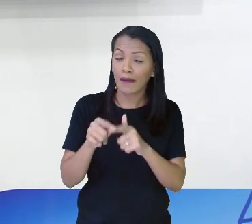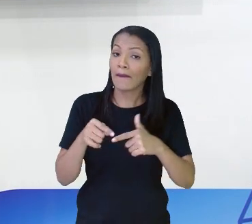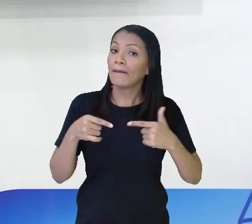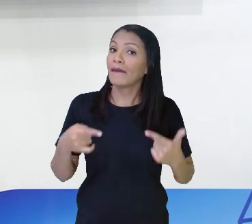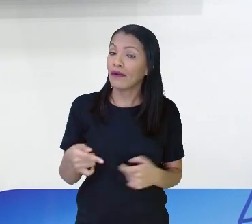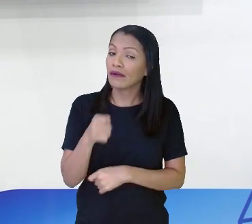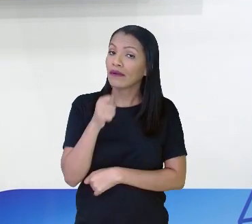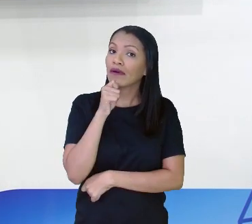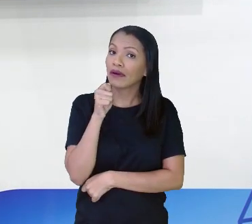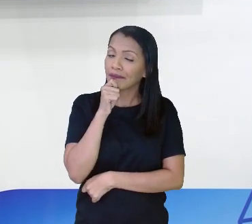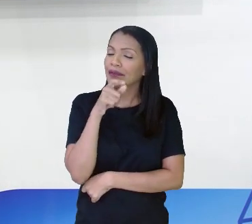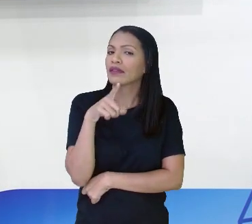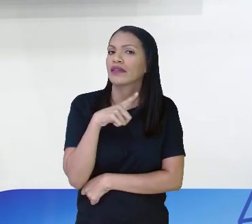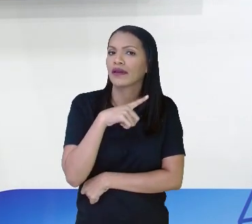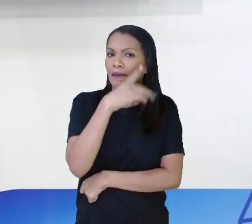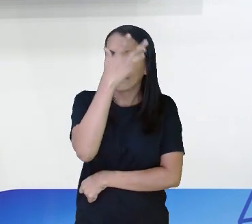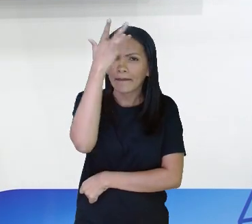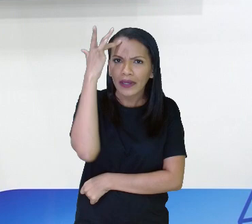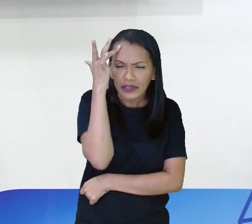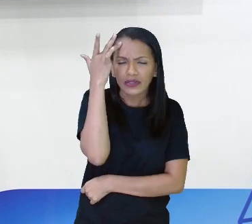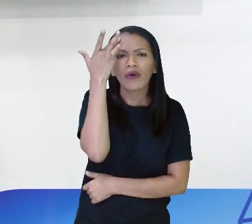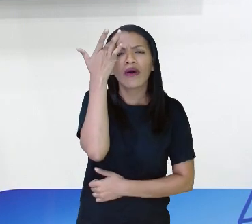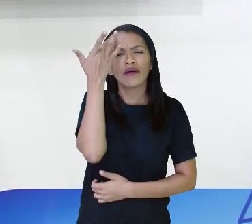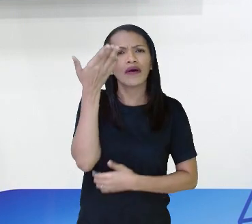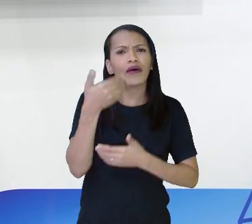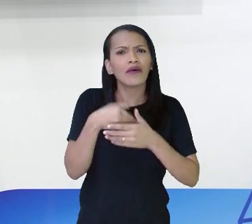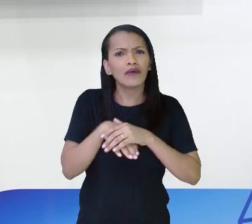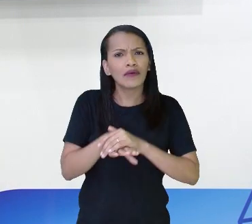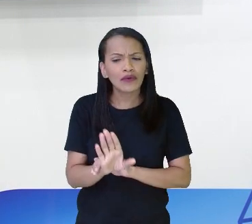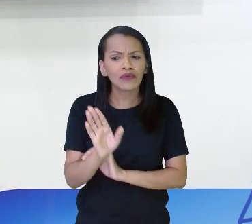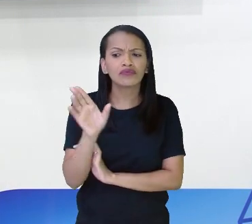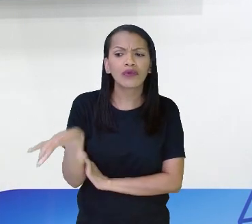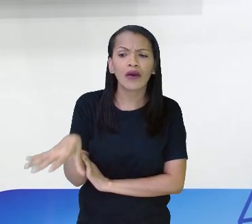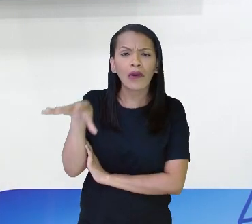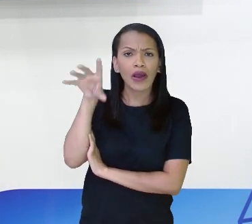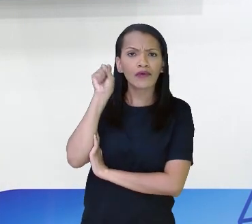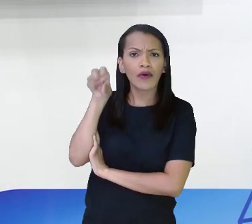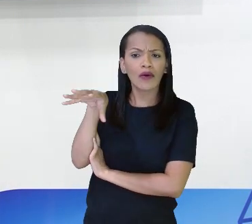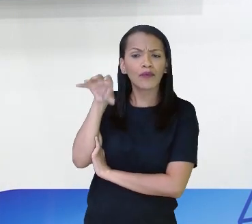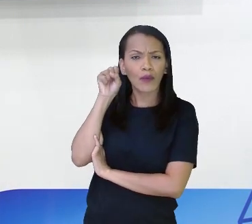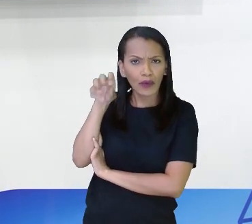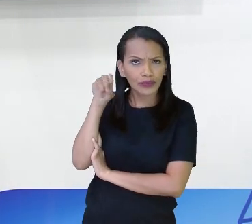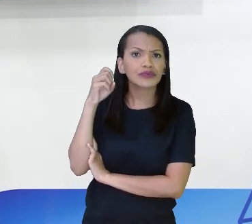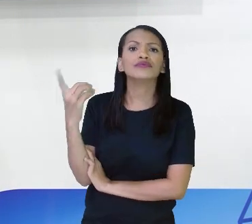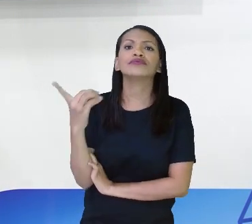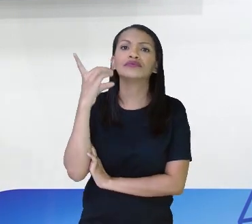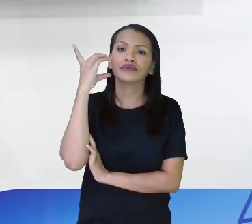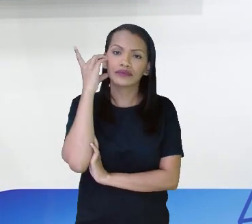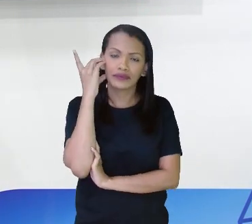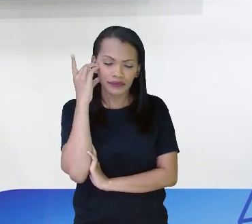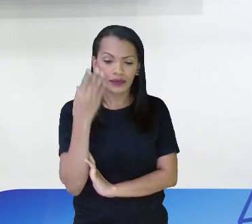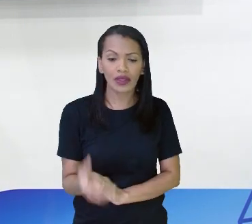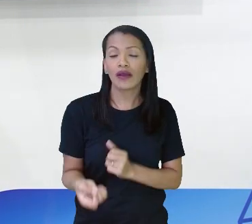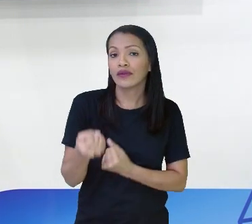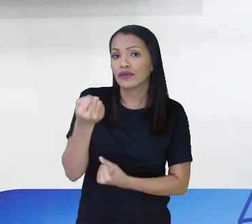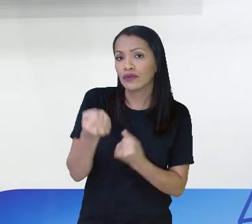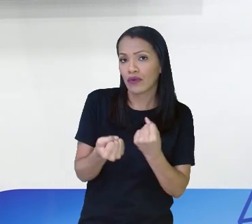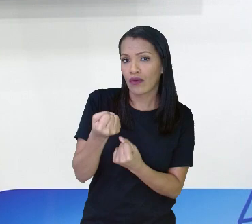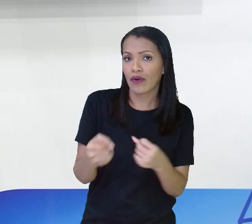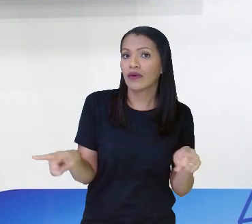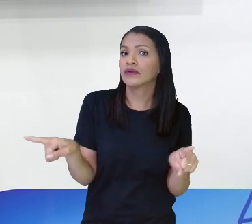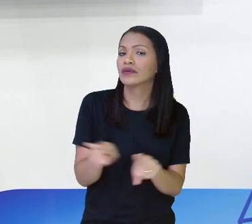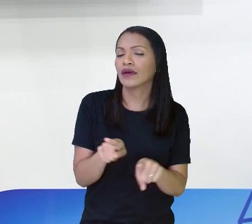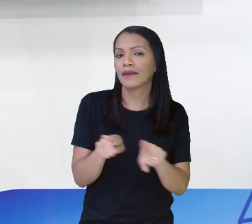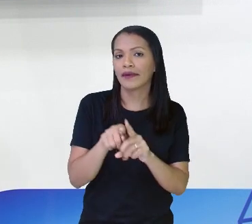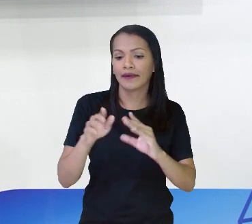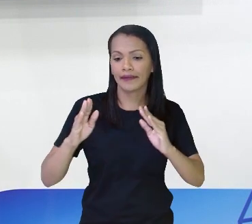ainda muitas pessoas têm aquele hábito de ouvir a notícia no rádio, seja no carro ou até mesmo em